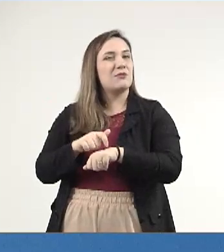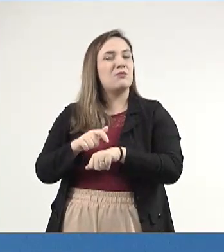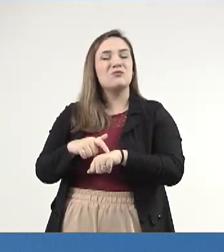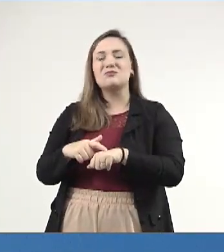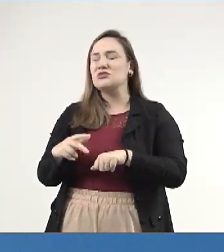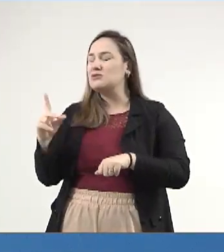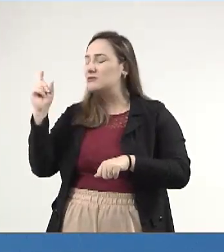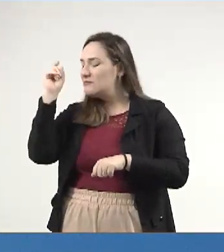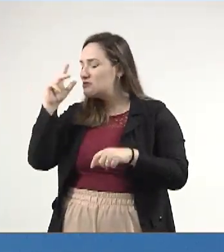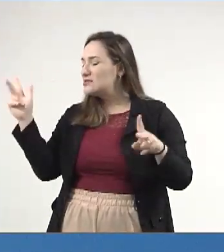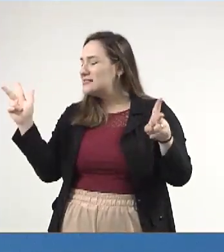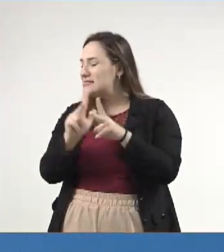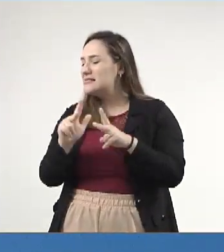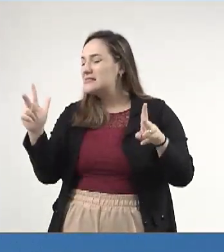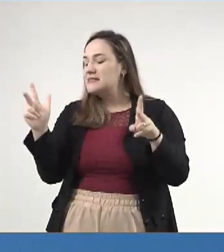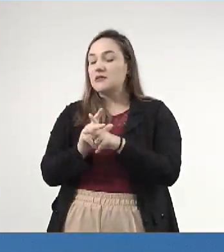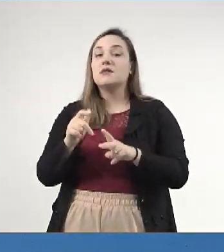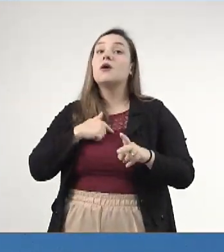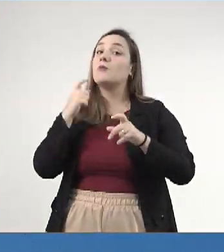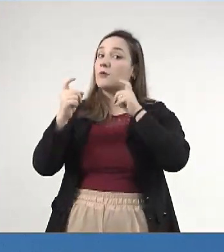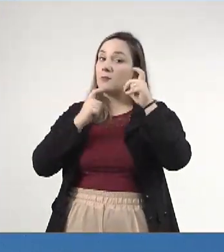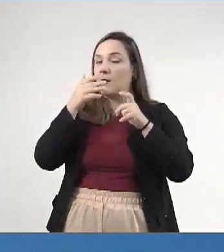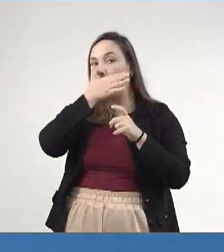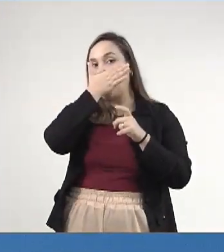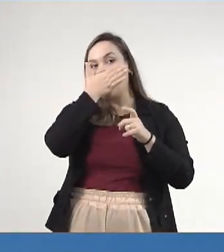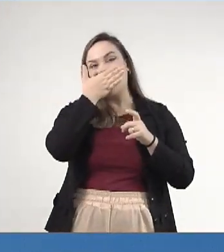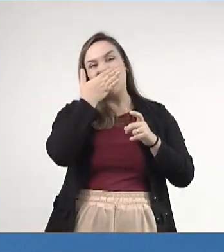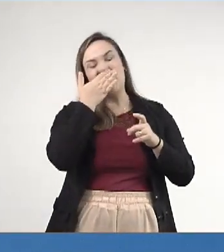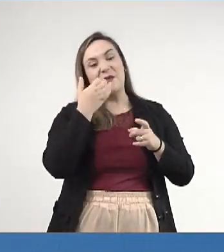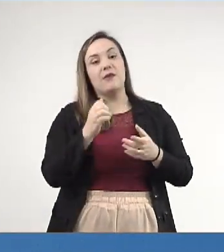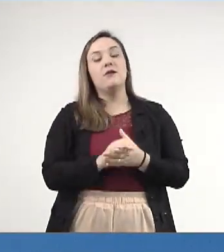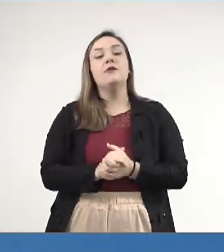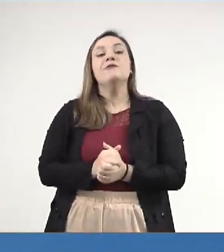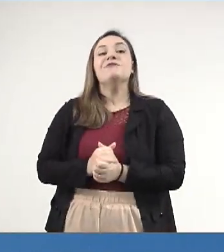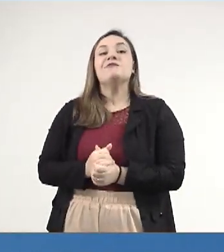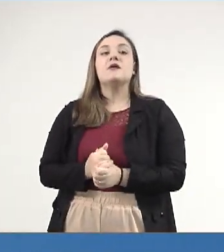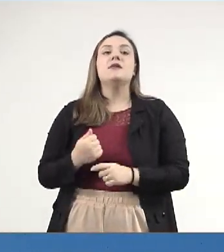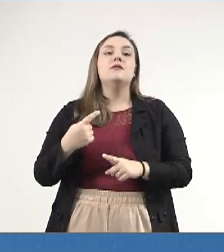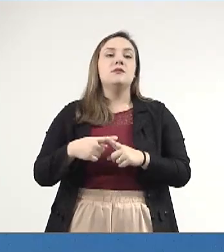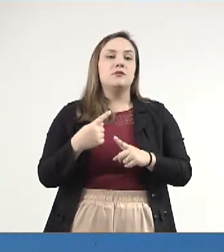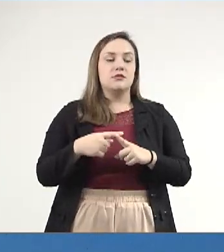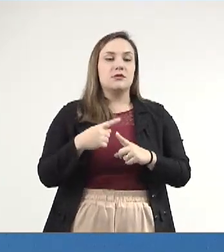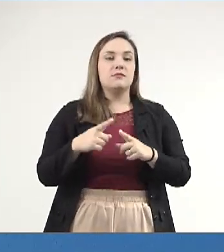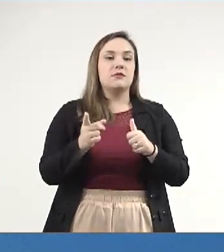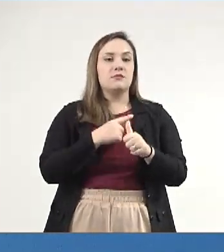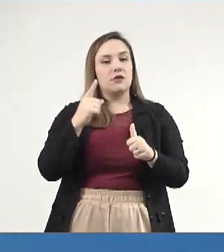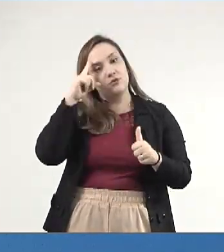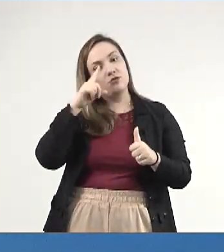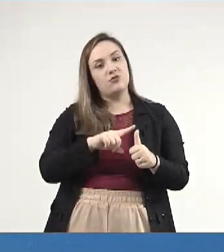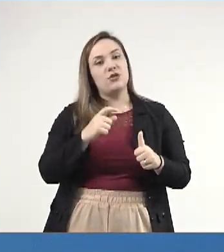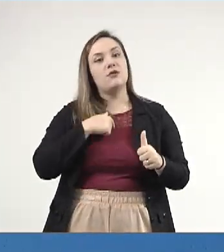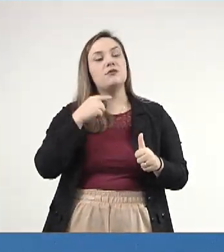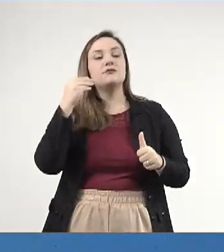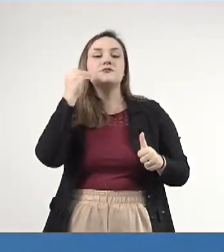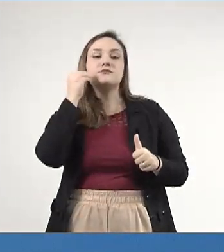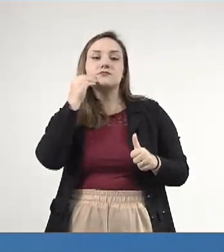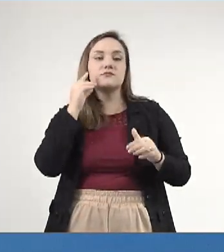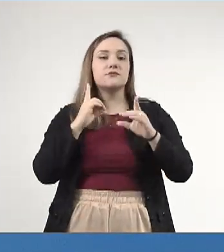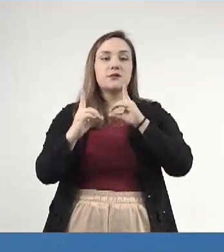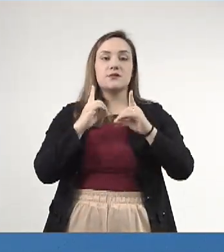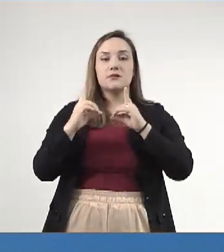desse processo, e muito preocupada, porque o primeiro dia em que eu estive lá e fui na tentativa de dialogar